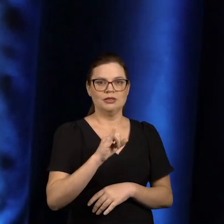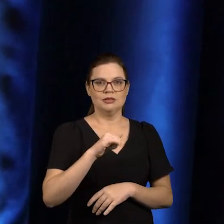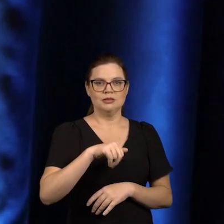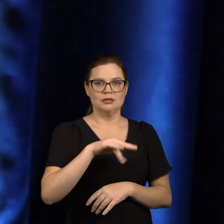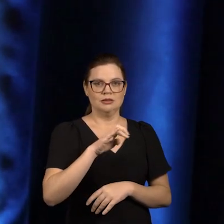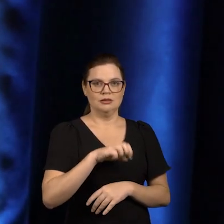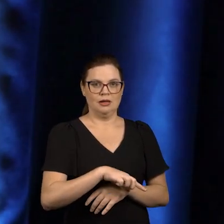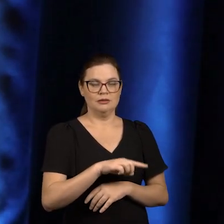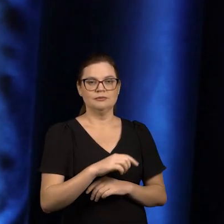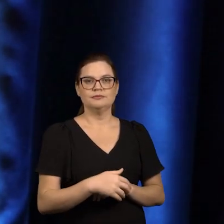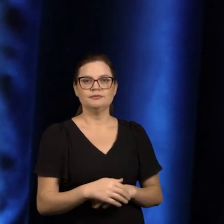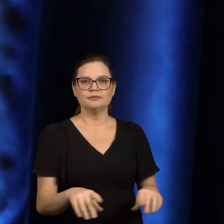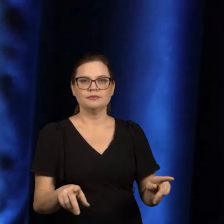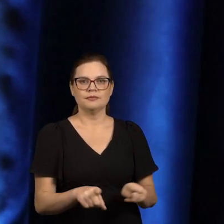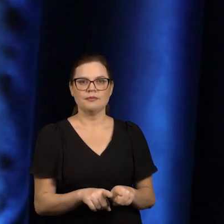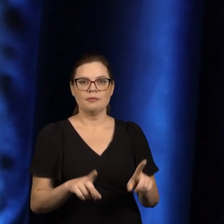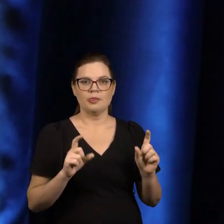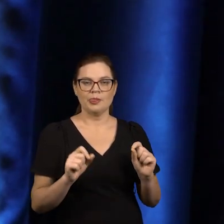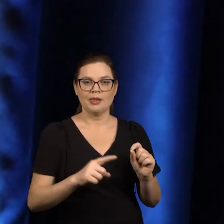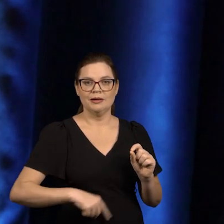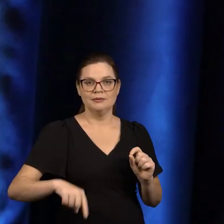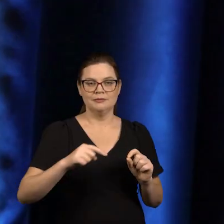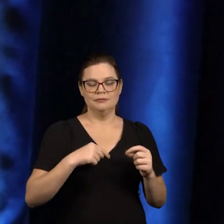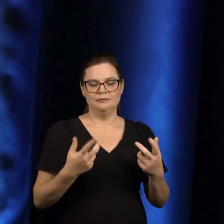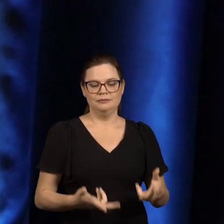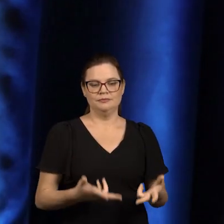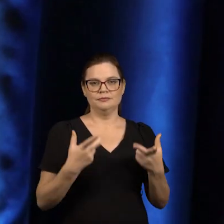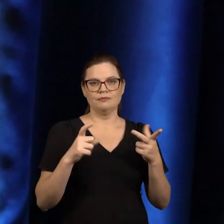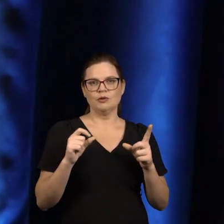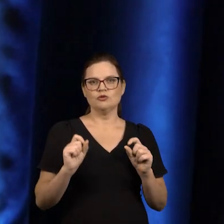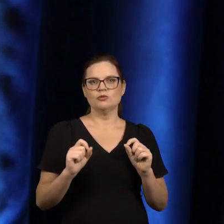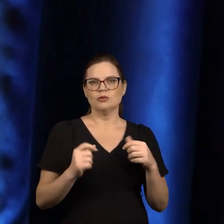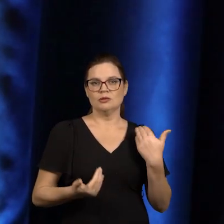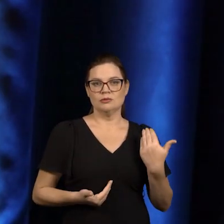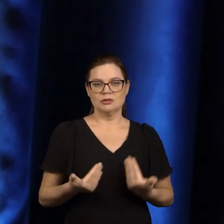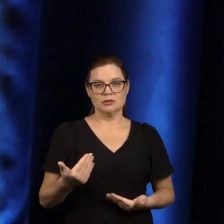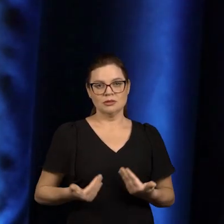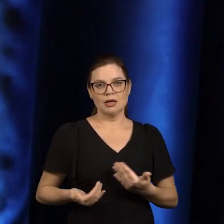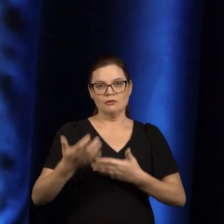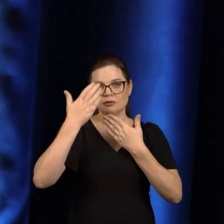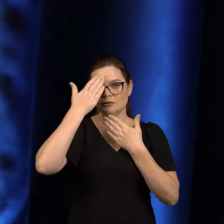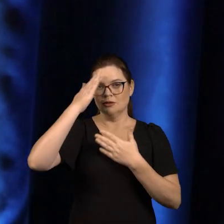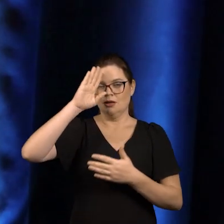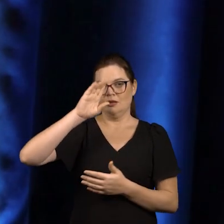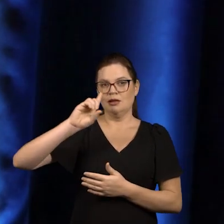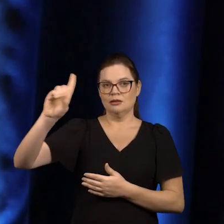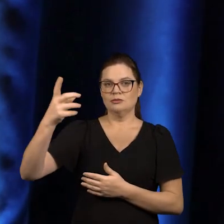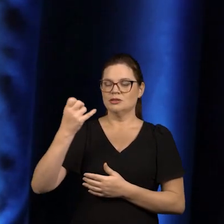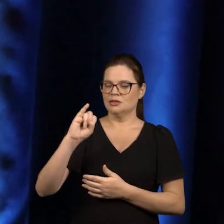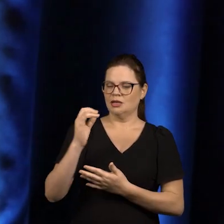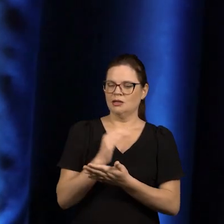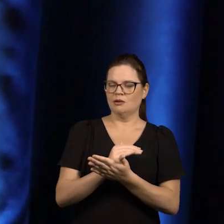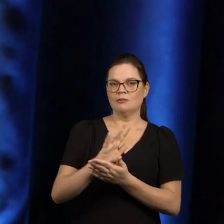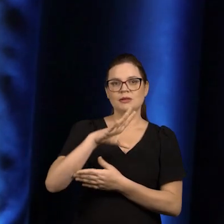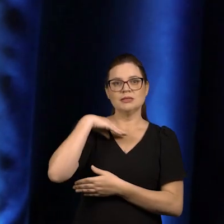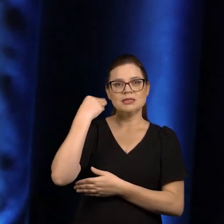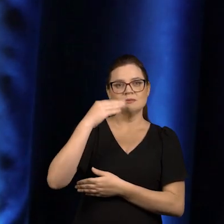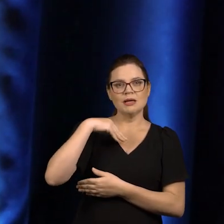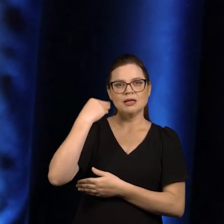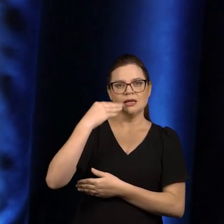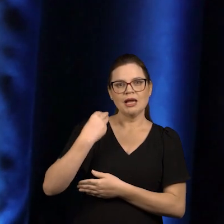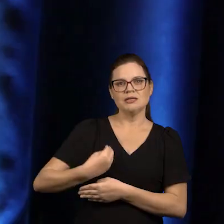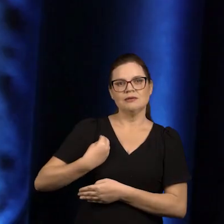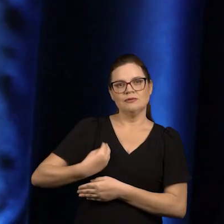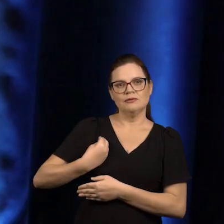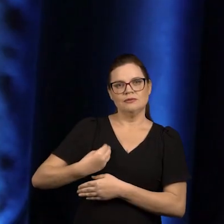agora até mesmo assim, vemos o que é a gratidão do servo. Ele quando ele começa a viver a experiência